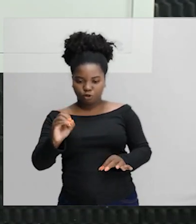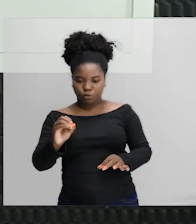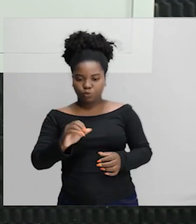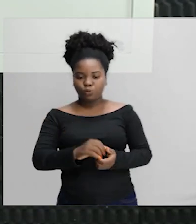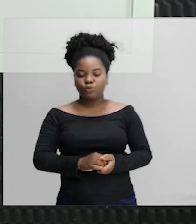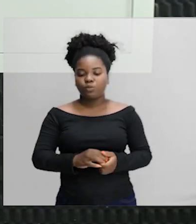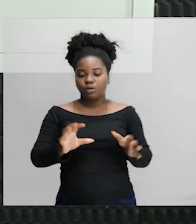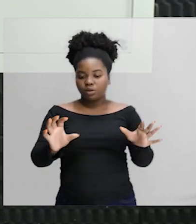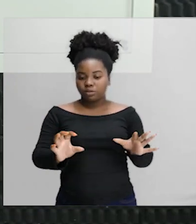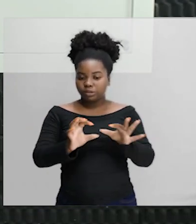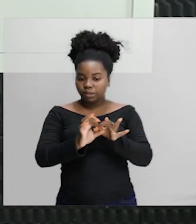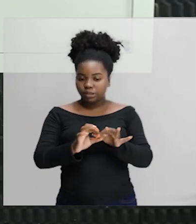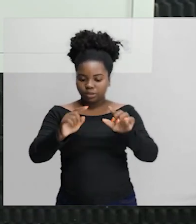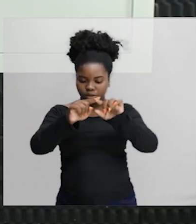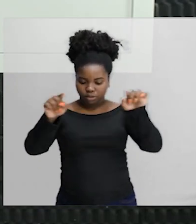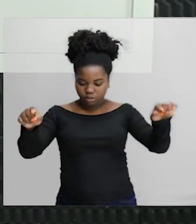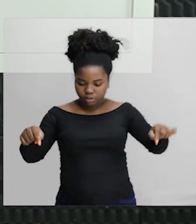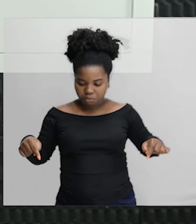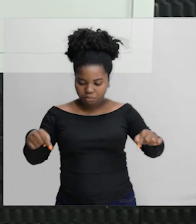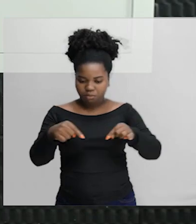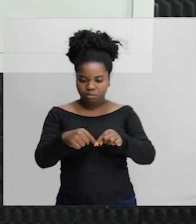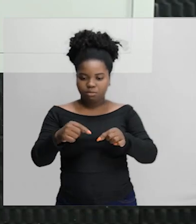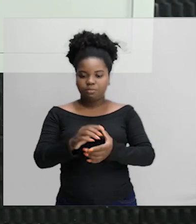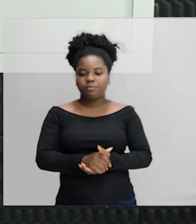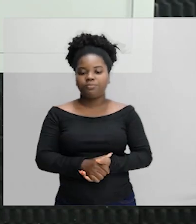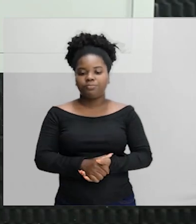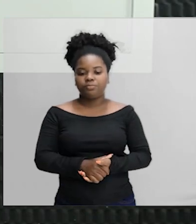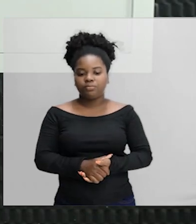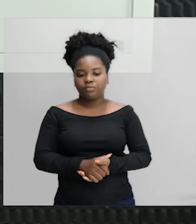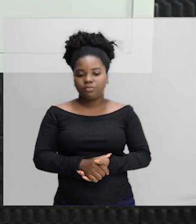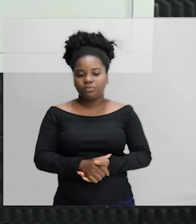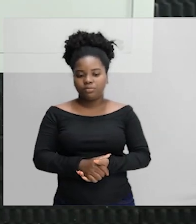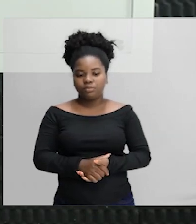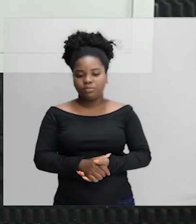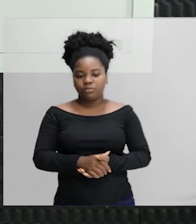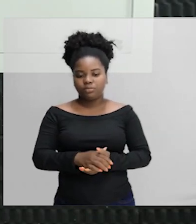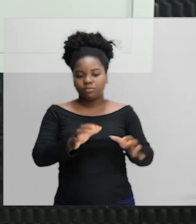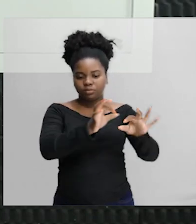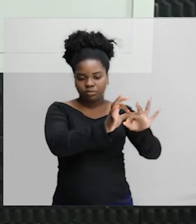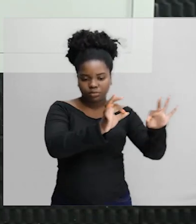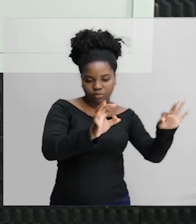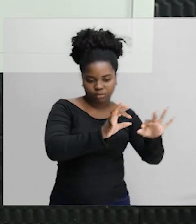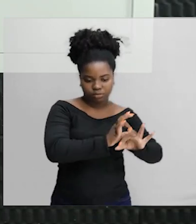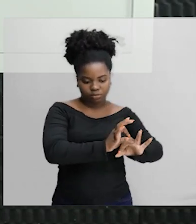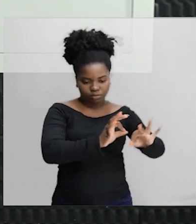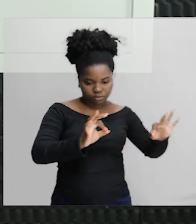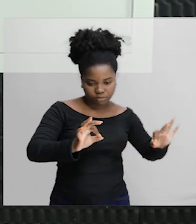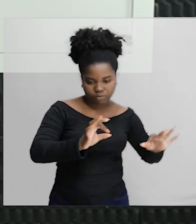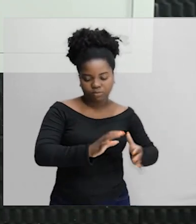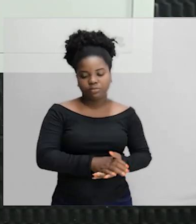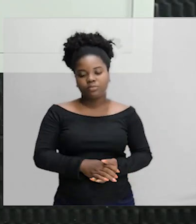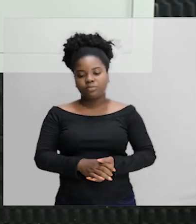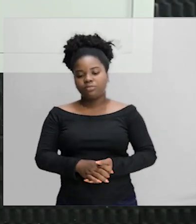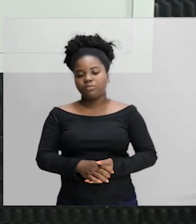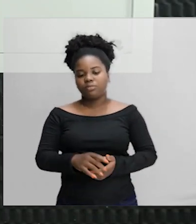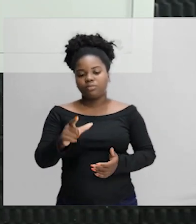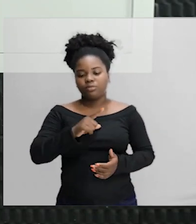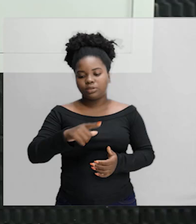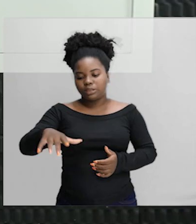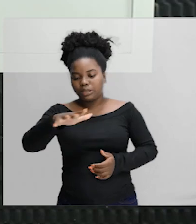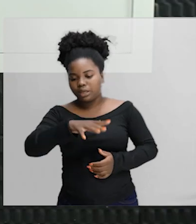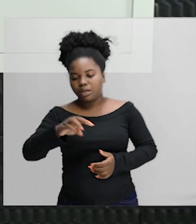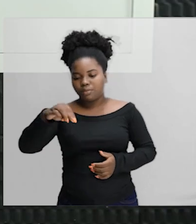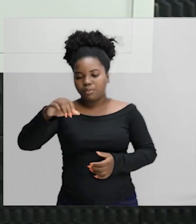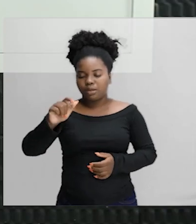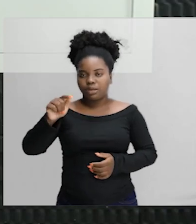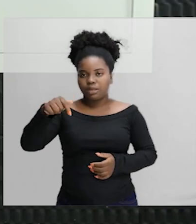né, que está ligado a essa barra. E claro que está imersa aqui ao nosso campo